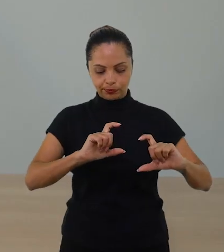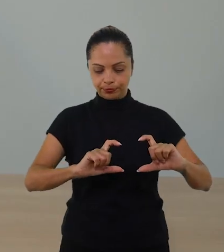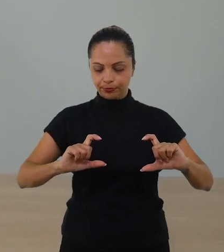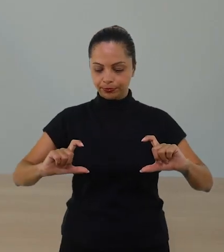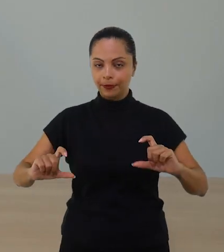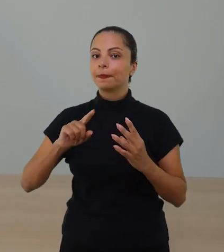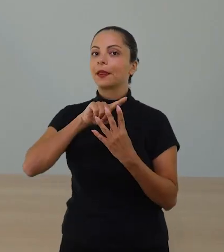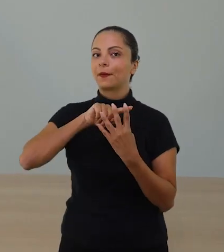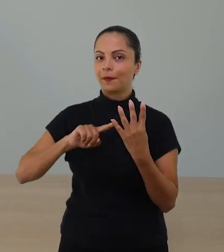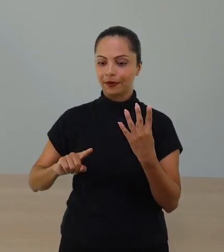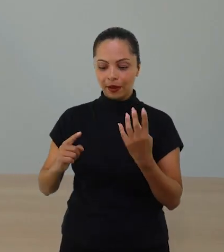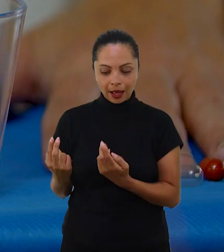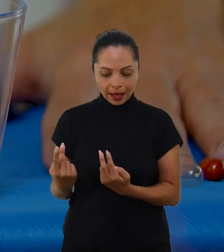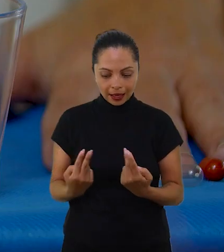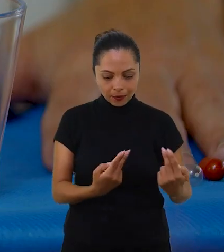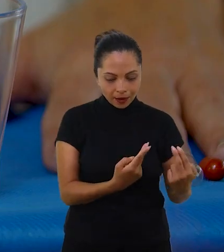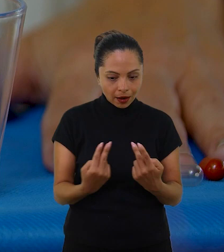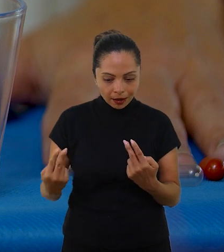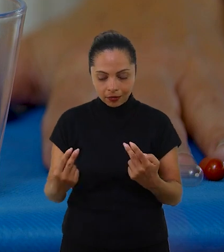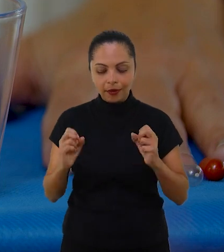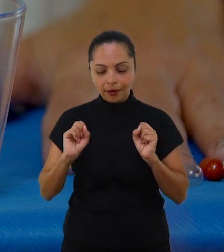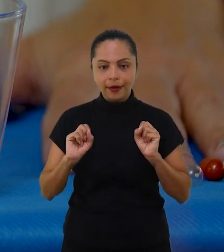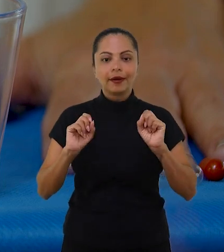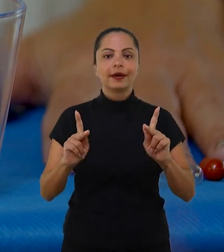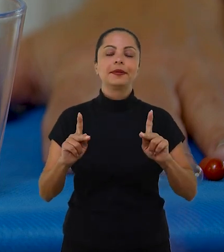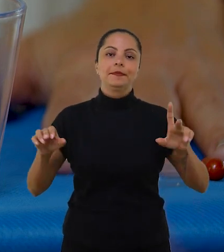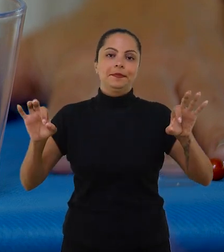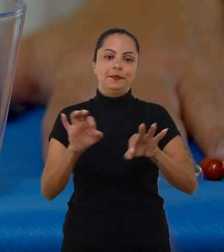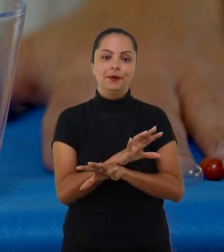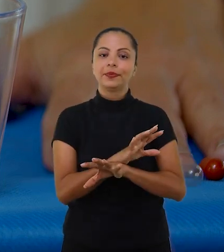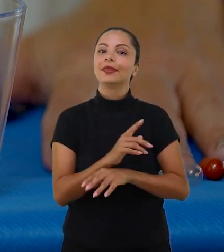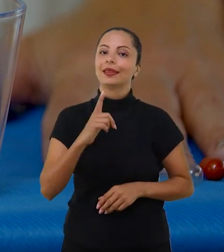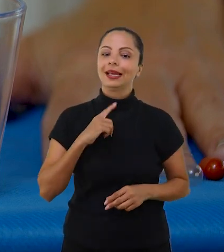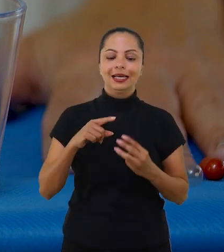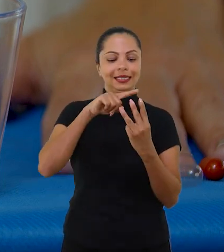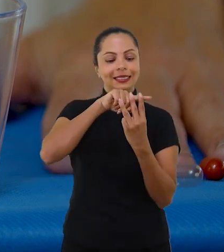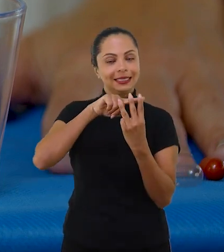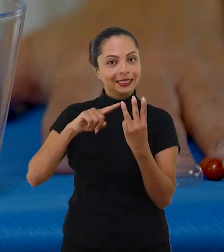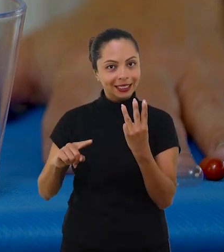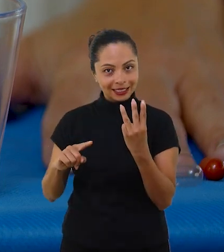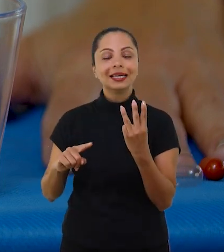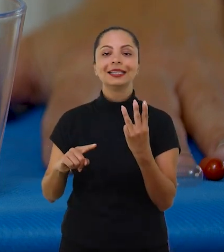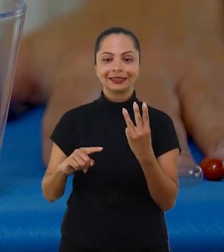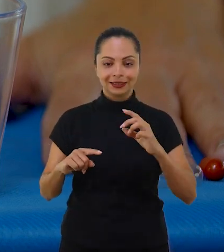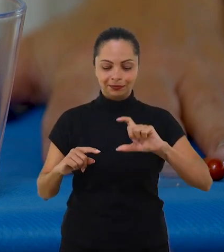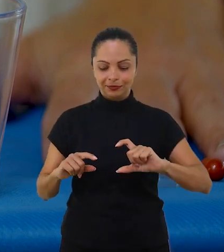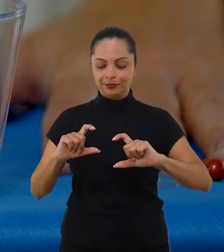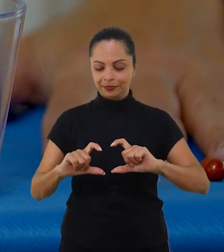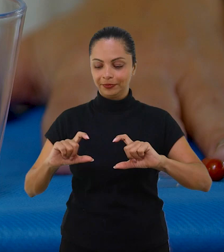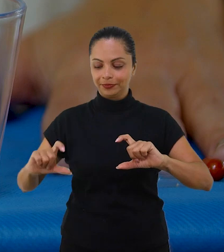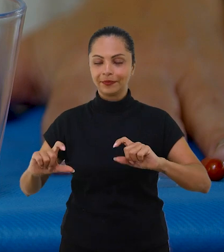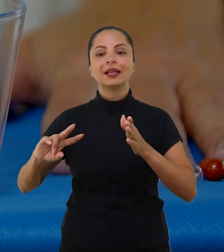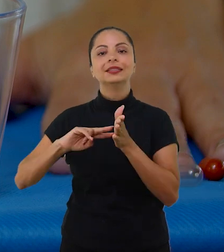ser igual nos 4 copinhos. Ao fim desse processo, o conteúdo de 3 copinhos corresponderá